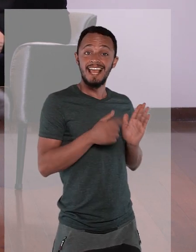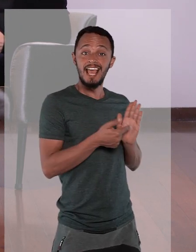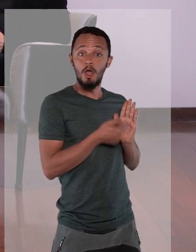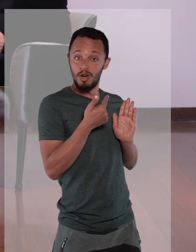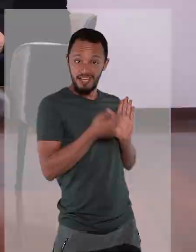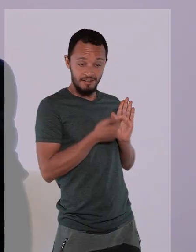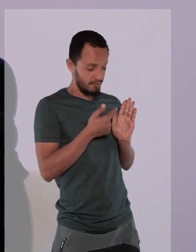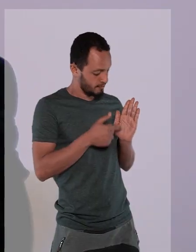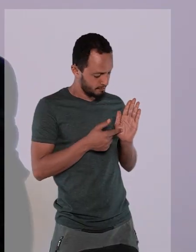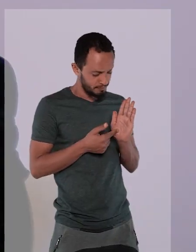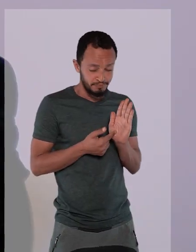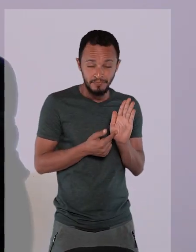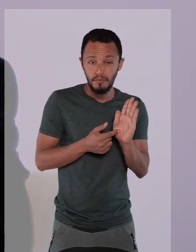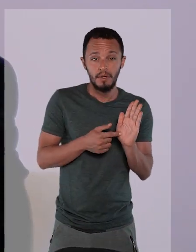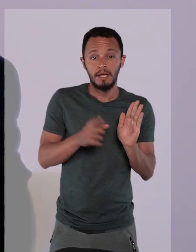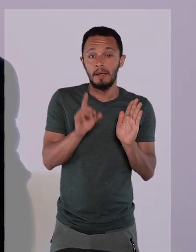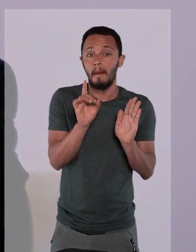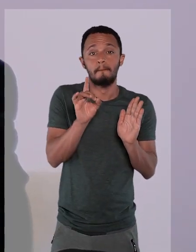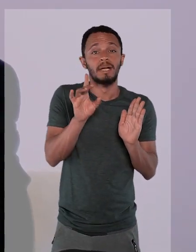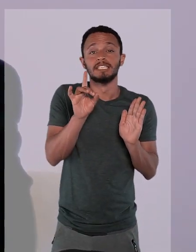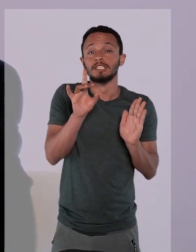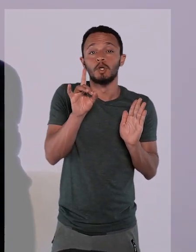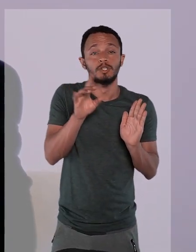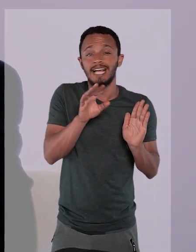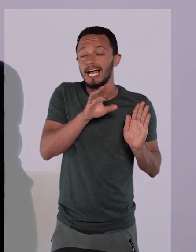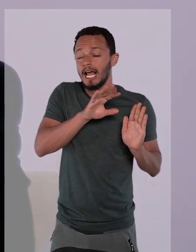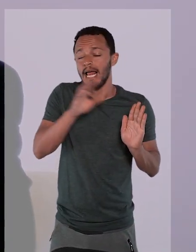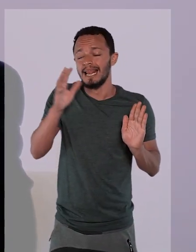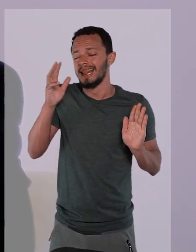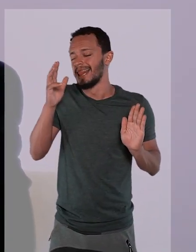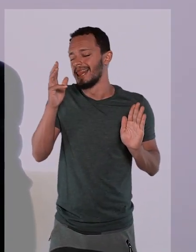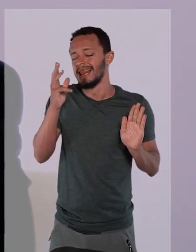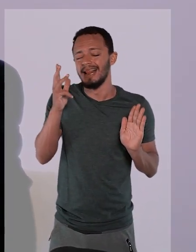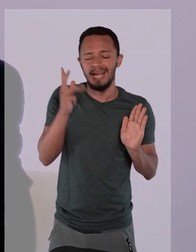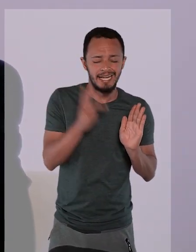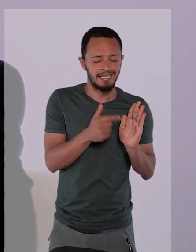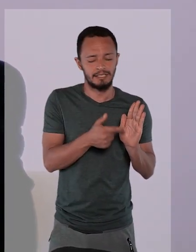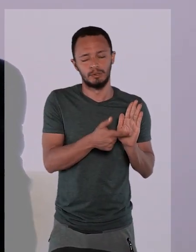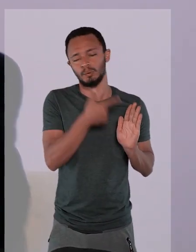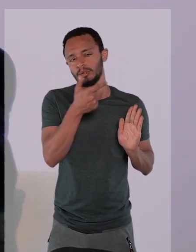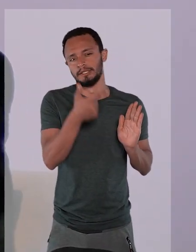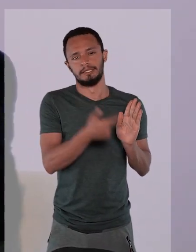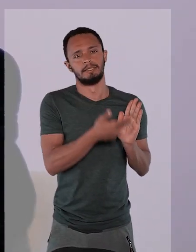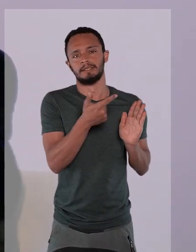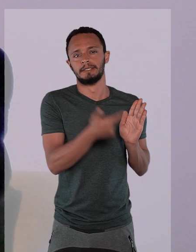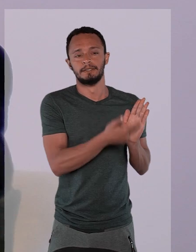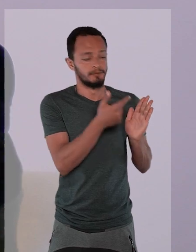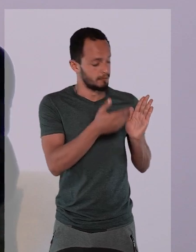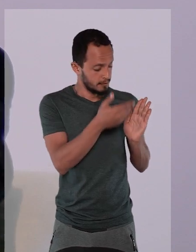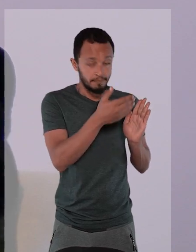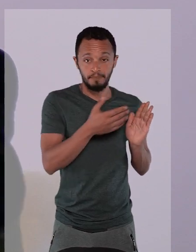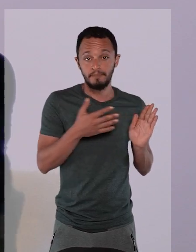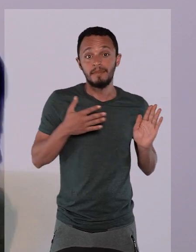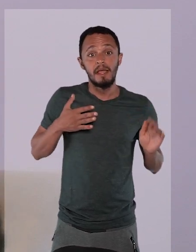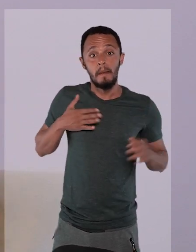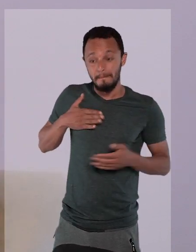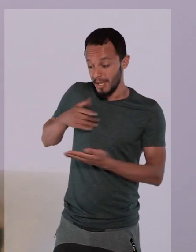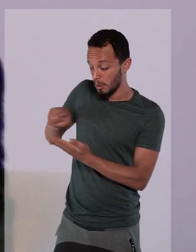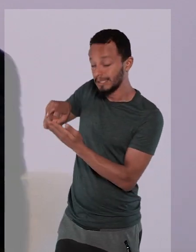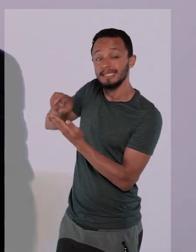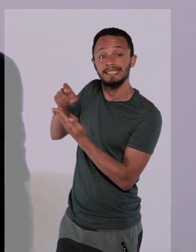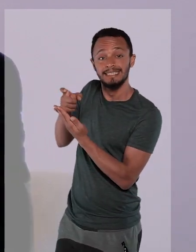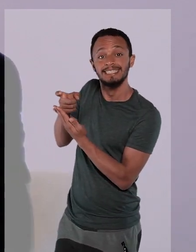todas, né? E de uma erudição fantástica, né? Os meus textos são